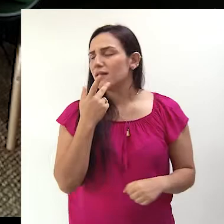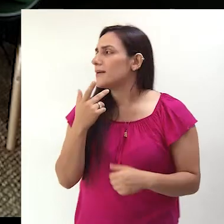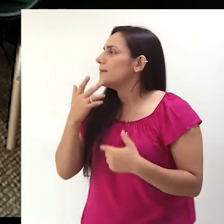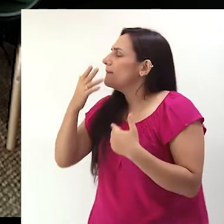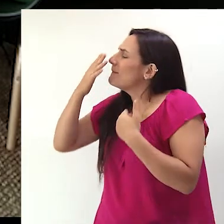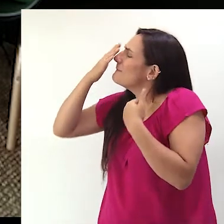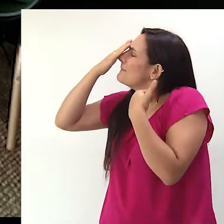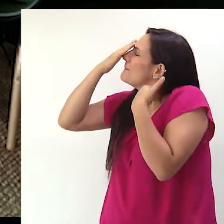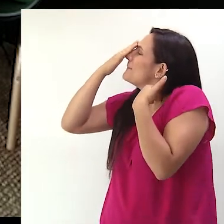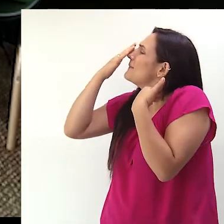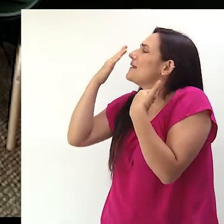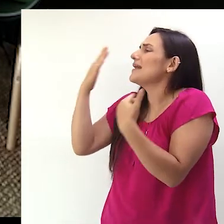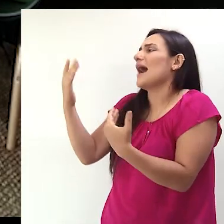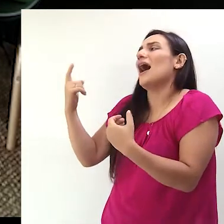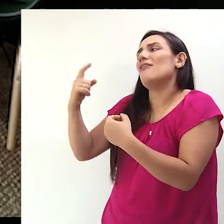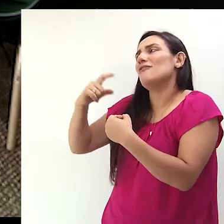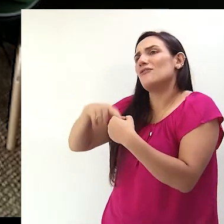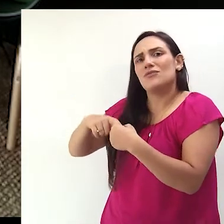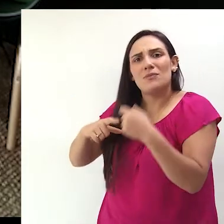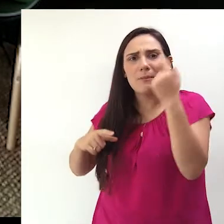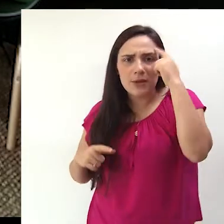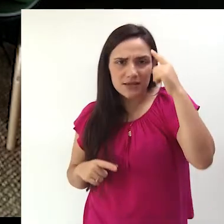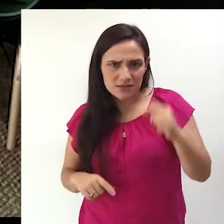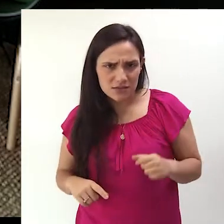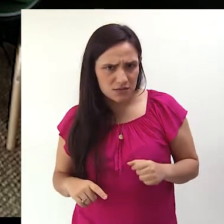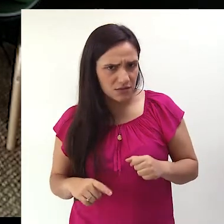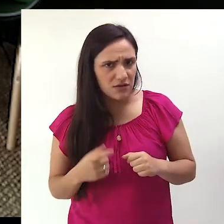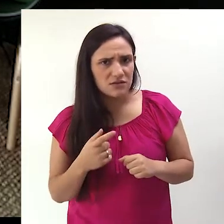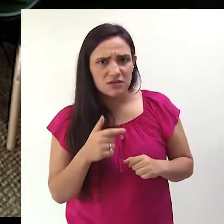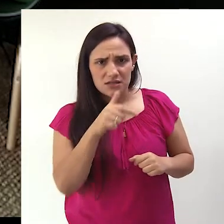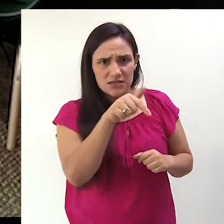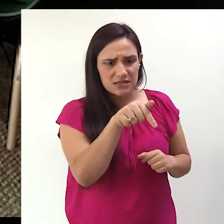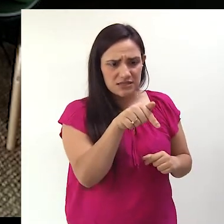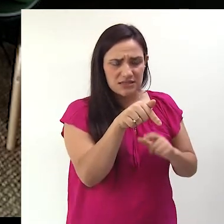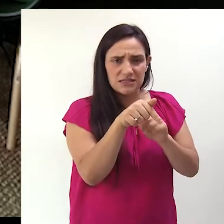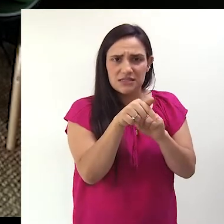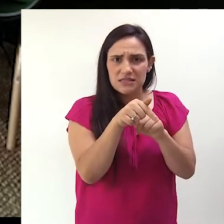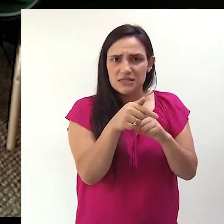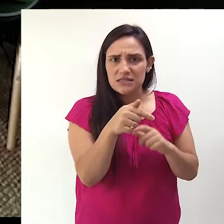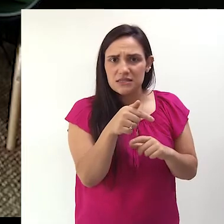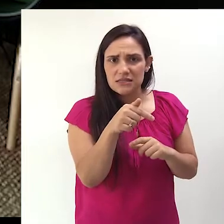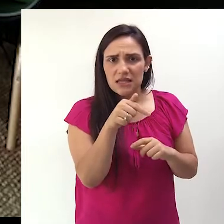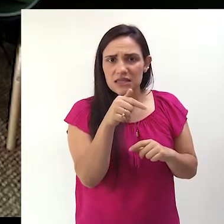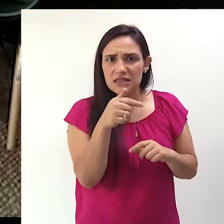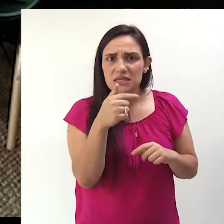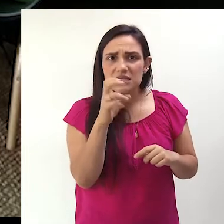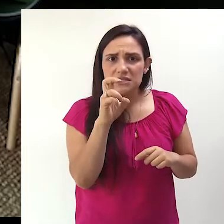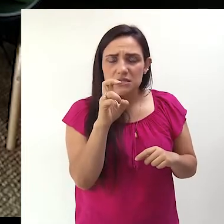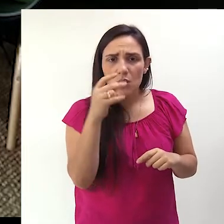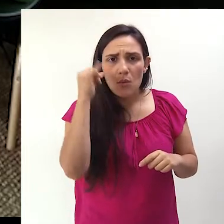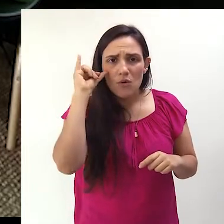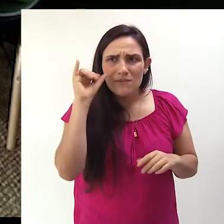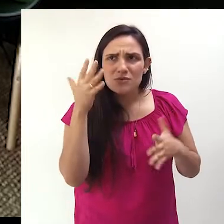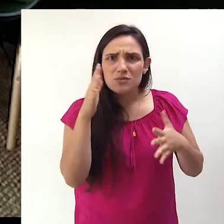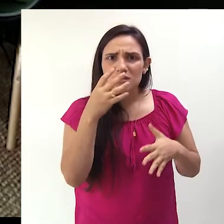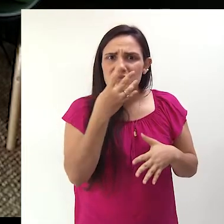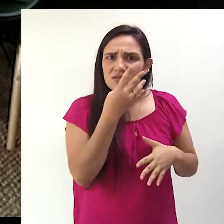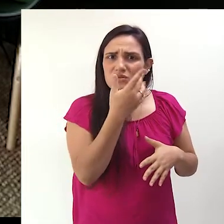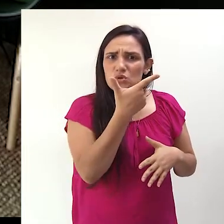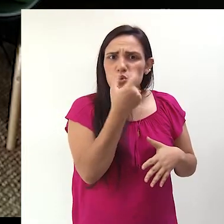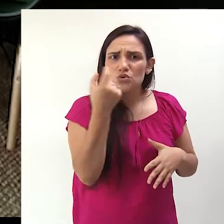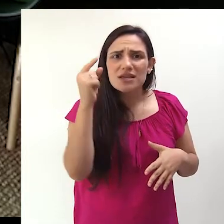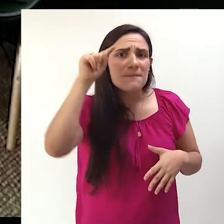avaliado em mais de R$200 mil, seja uma bicicleta de um trabalhador. Essa que é a importância assim, da gente conseguir, e por isso que a